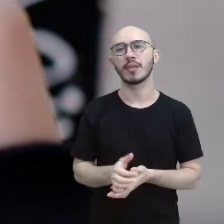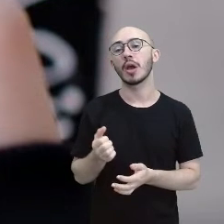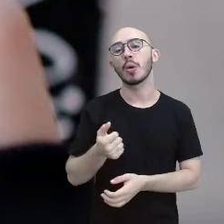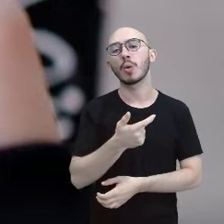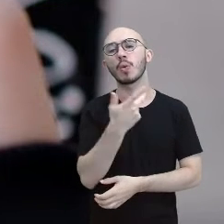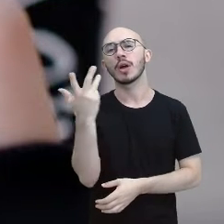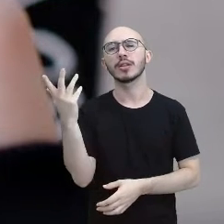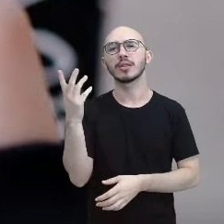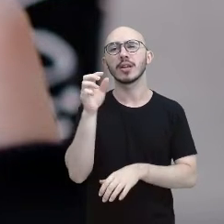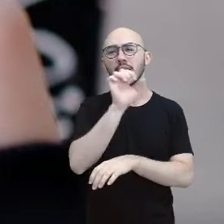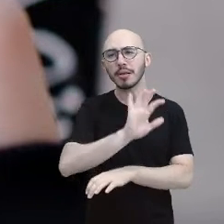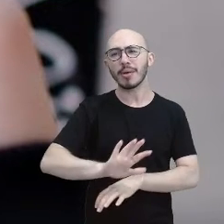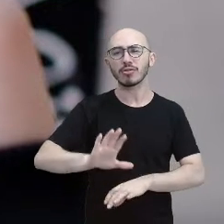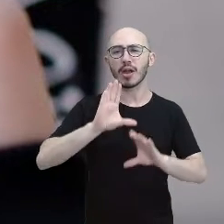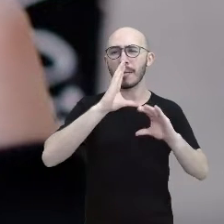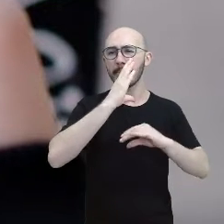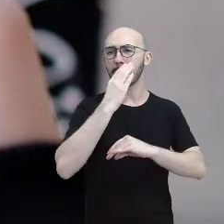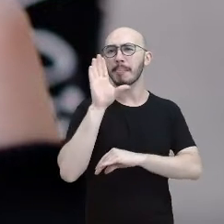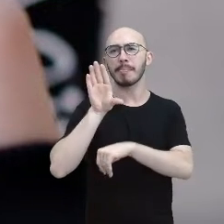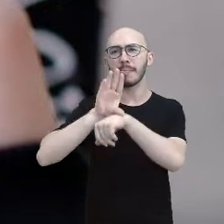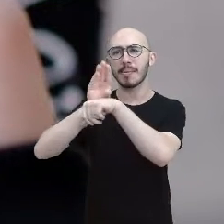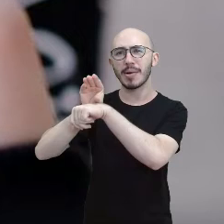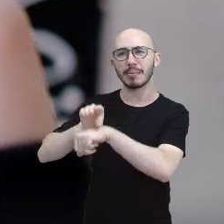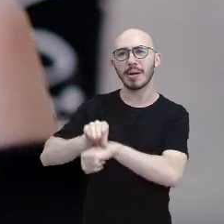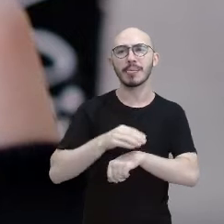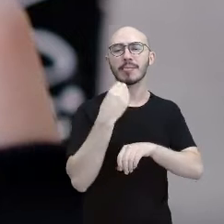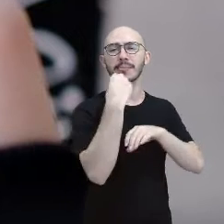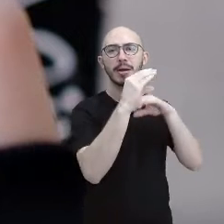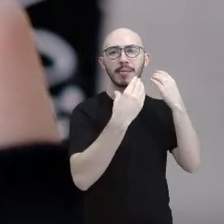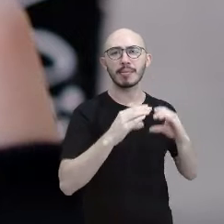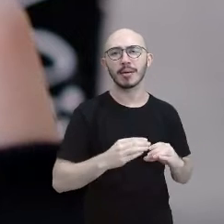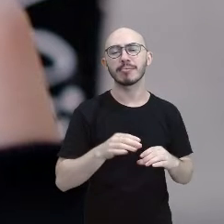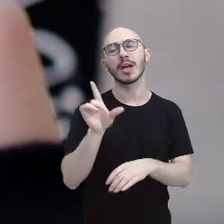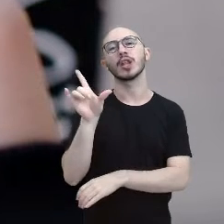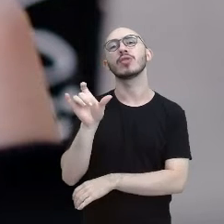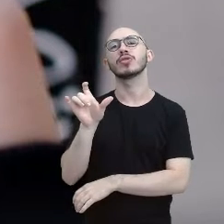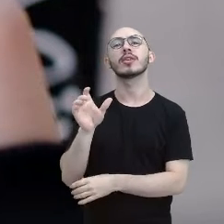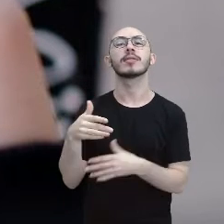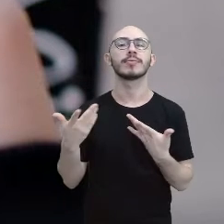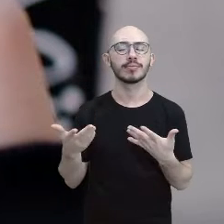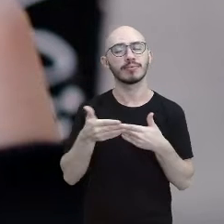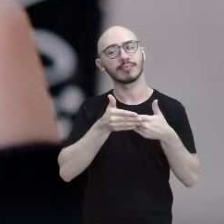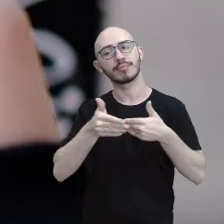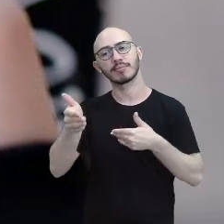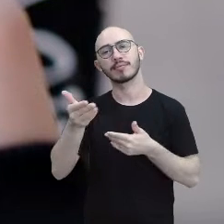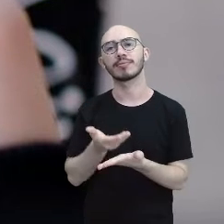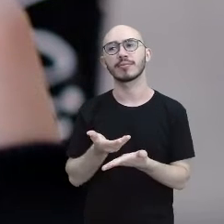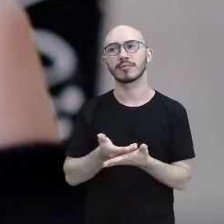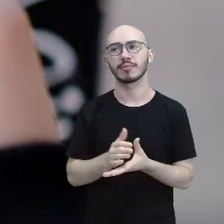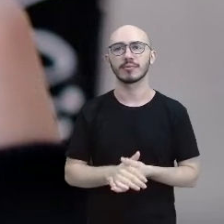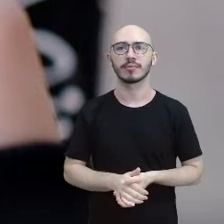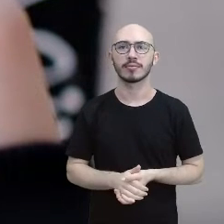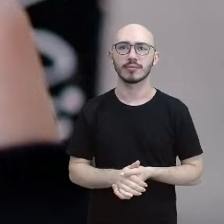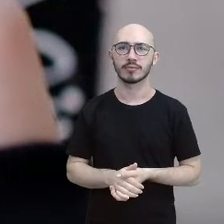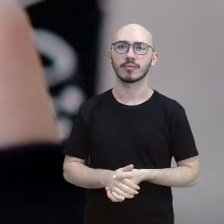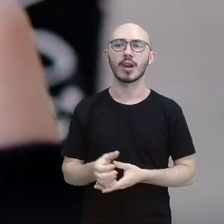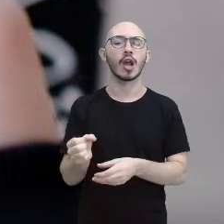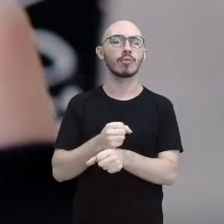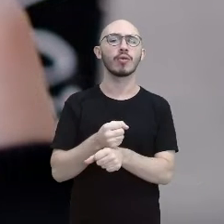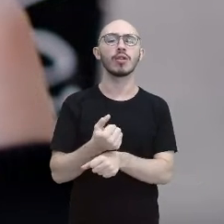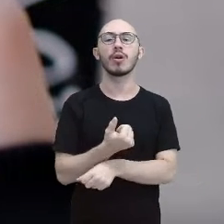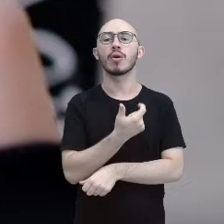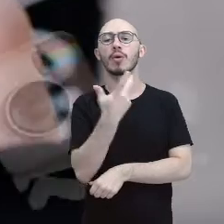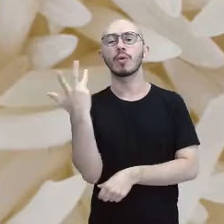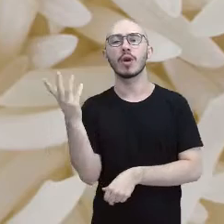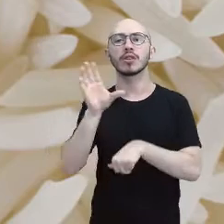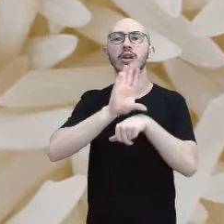fotos aí escritas numa maneira que a gente vai começar a ver daqui a pouco, tá certo? Então, por ano, quantas fotos são postadas